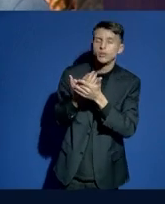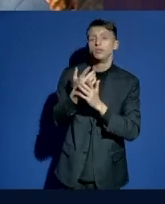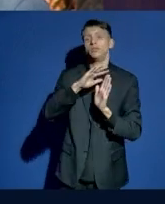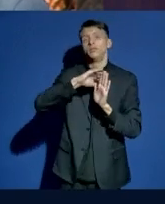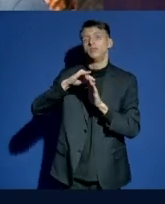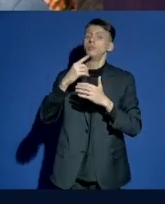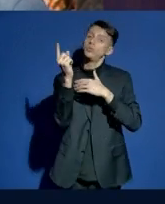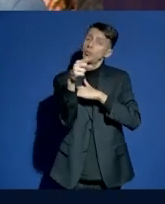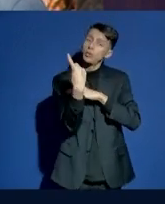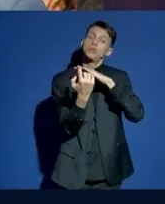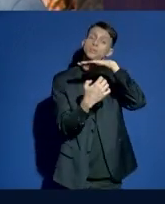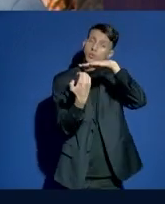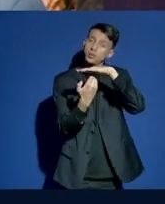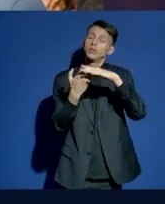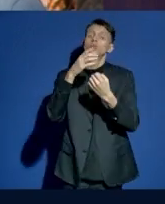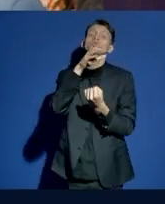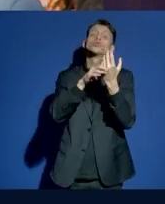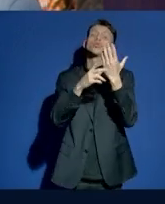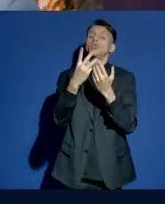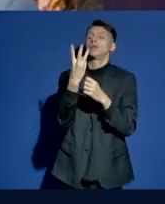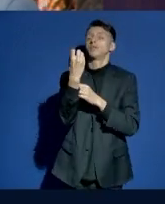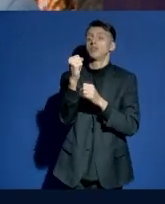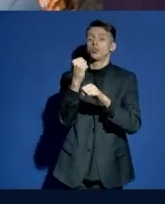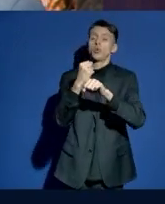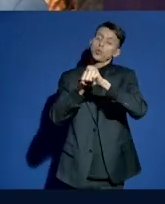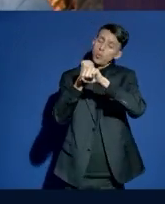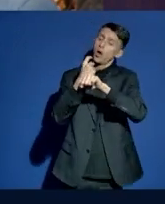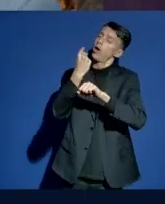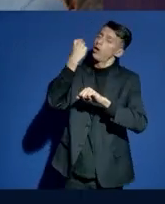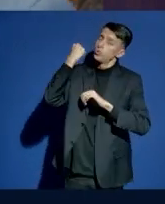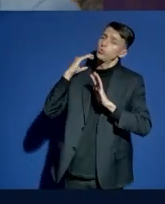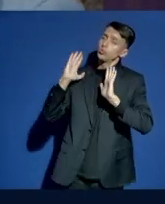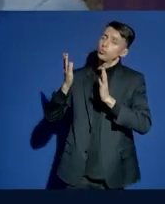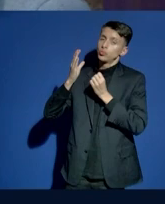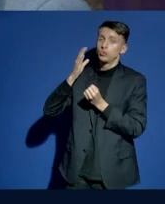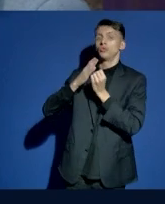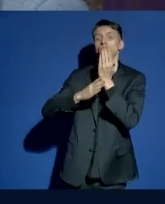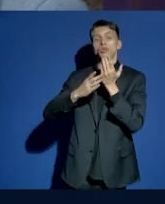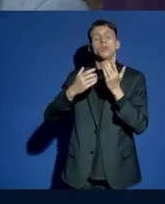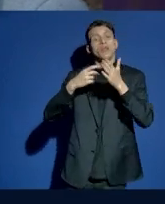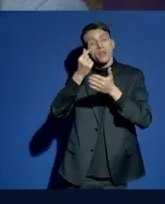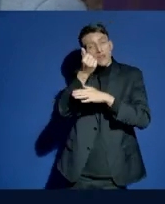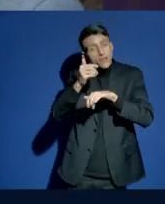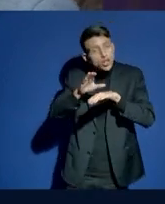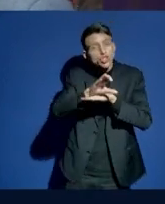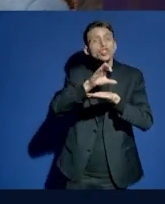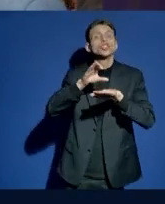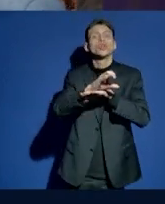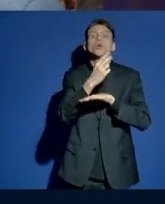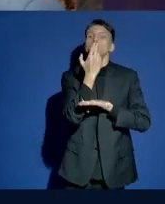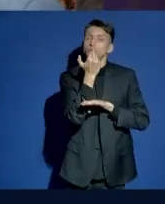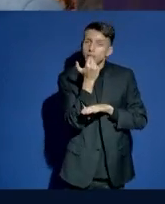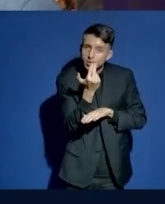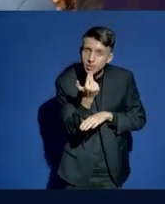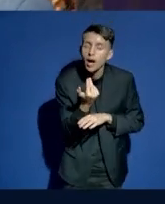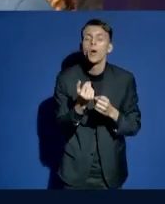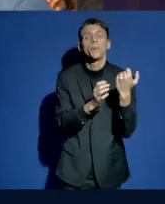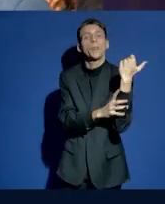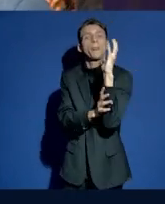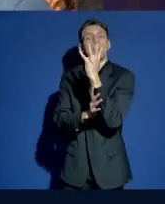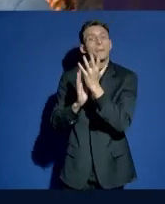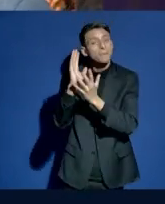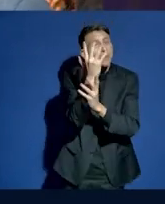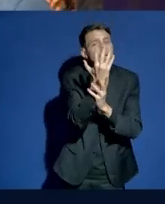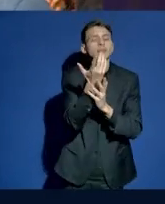Ubifol, ela nasce há 38 anos e investiu bastante no setor de nutrição vegetal de plantas, que é um setor